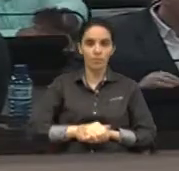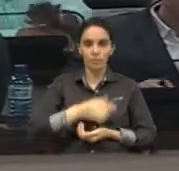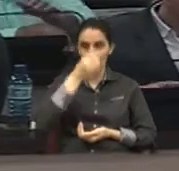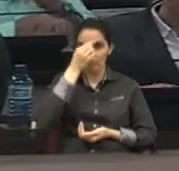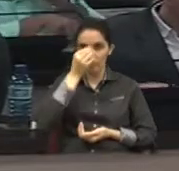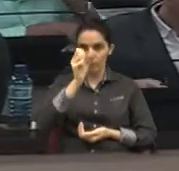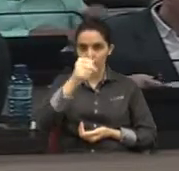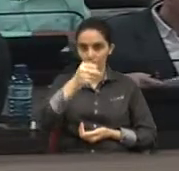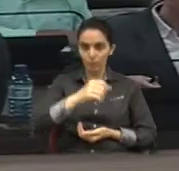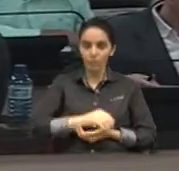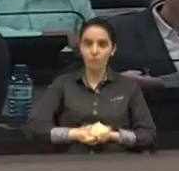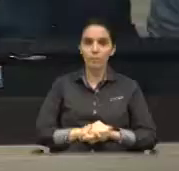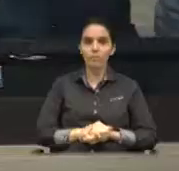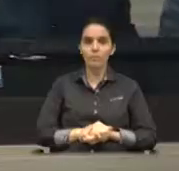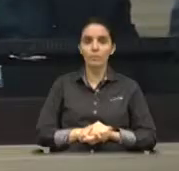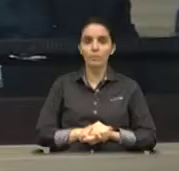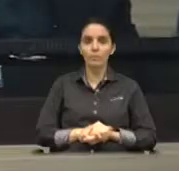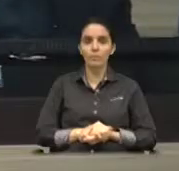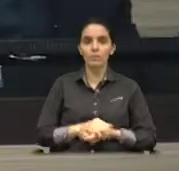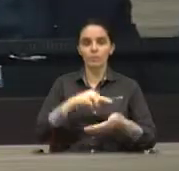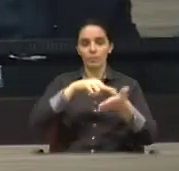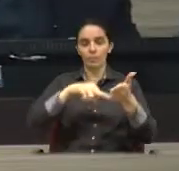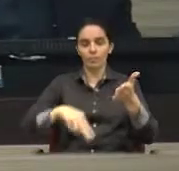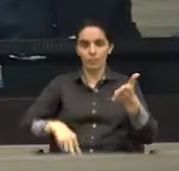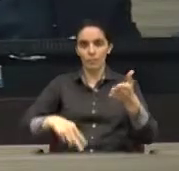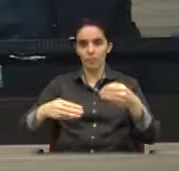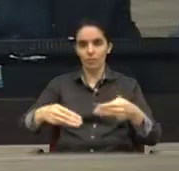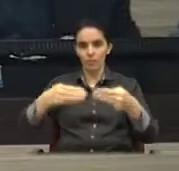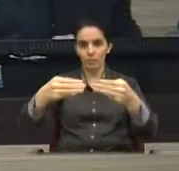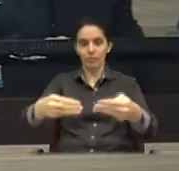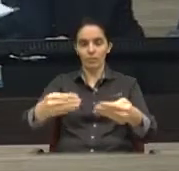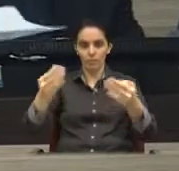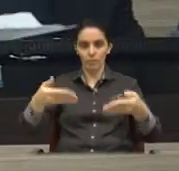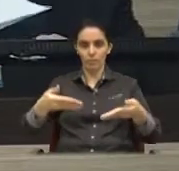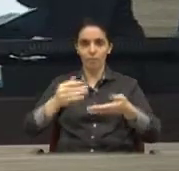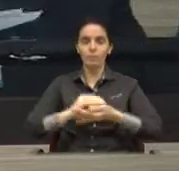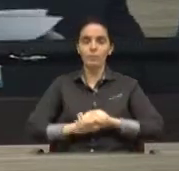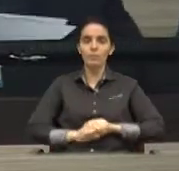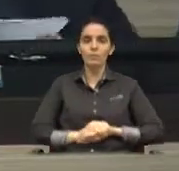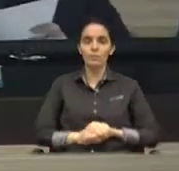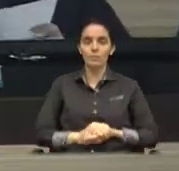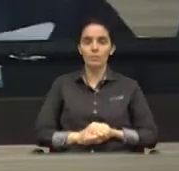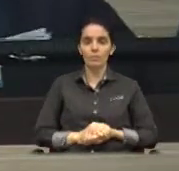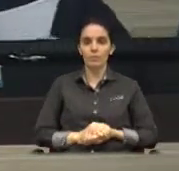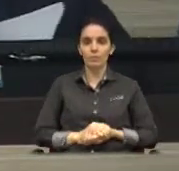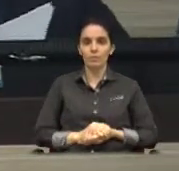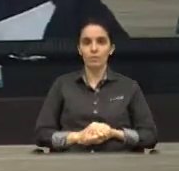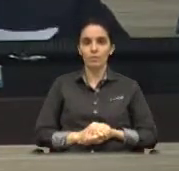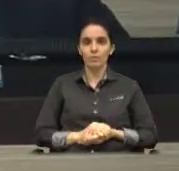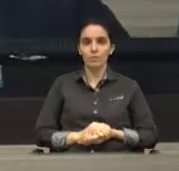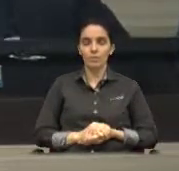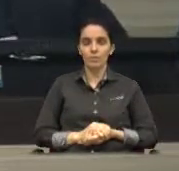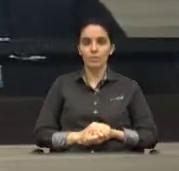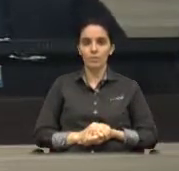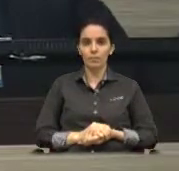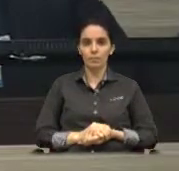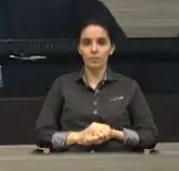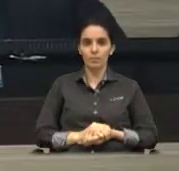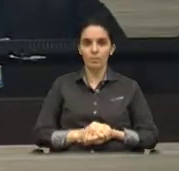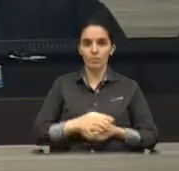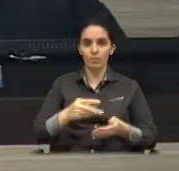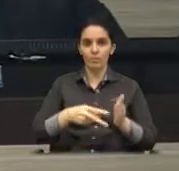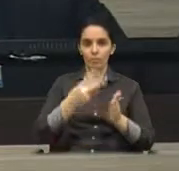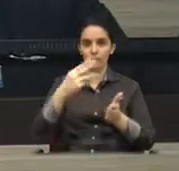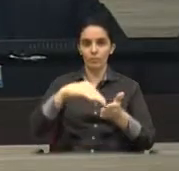Jorge? Sim. A leitura das moções ao novo vereador, segundo